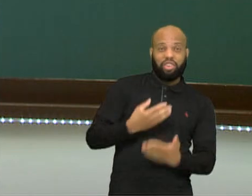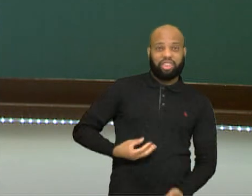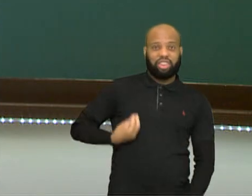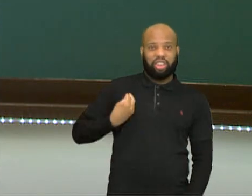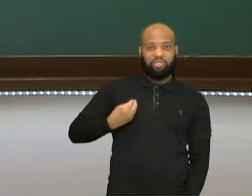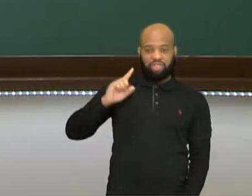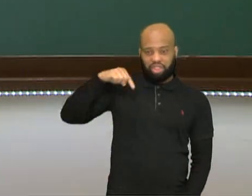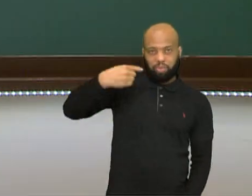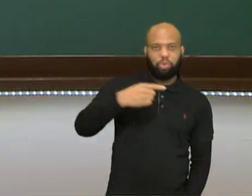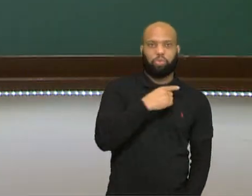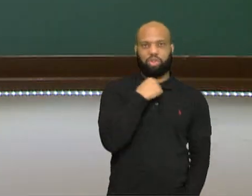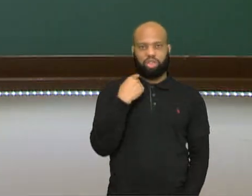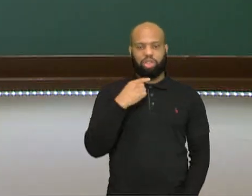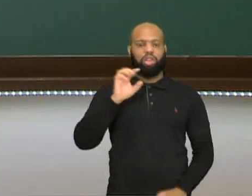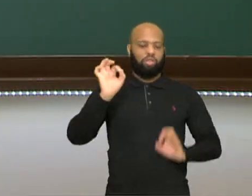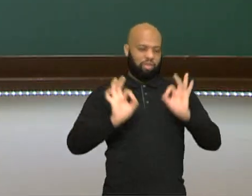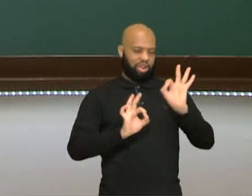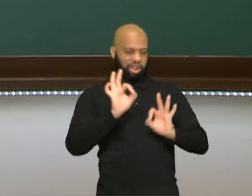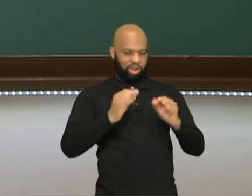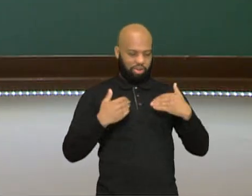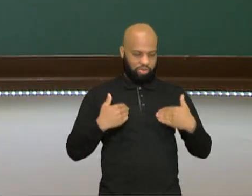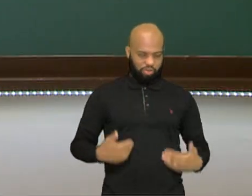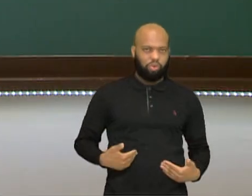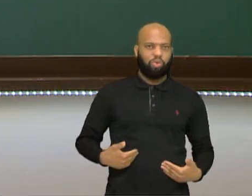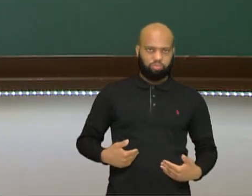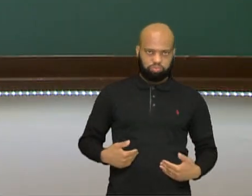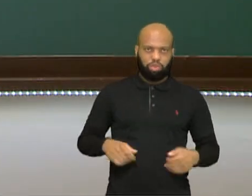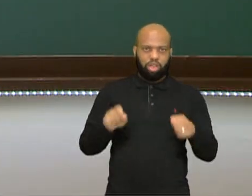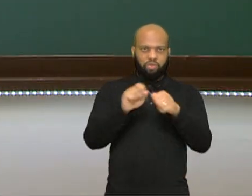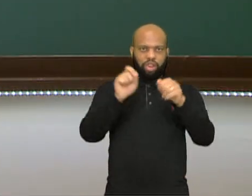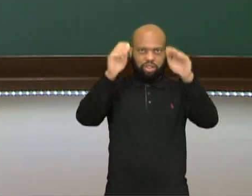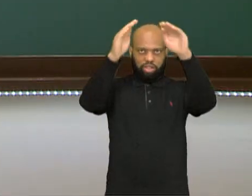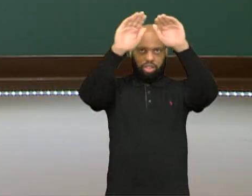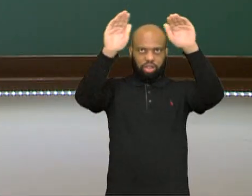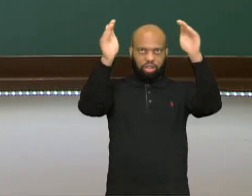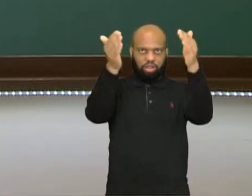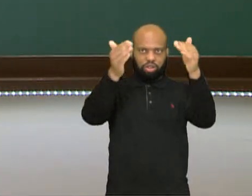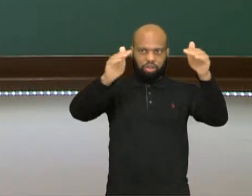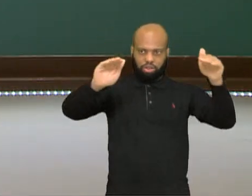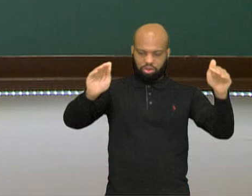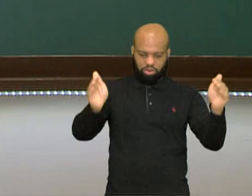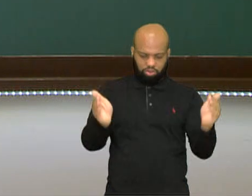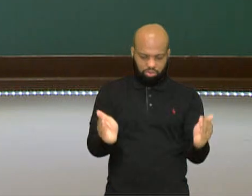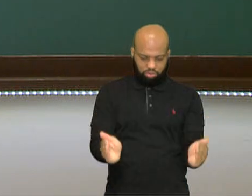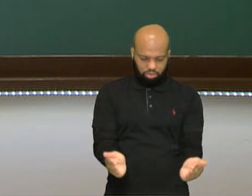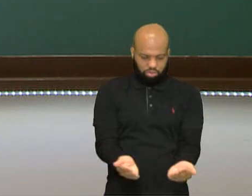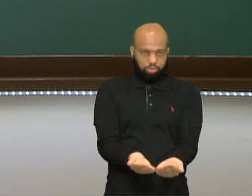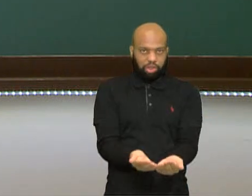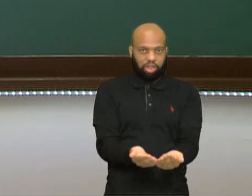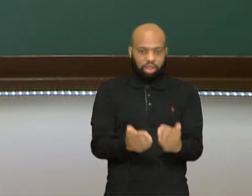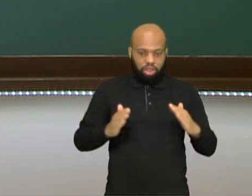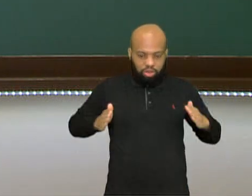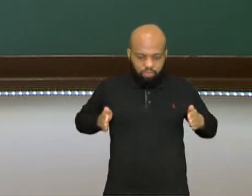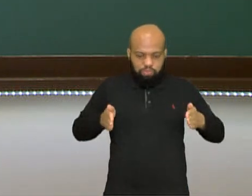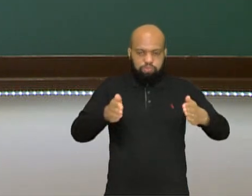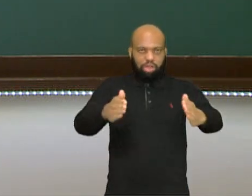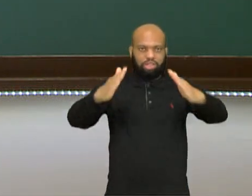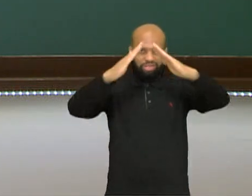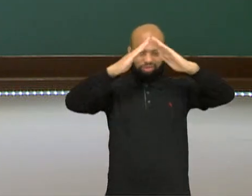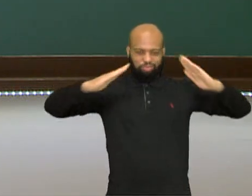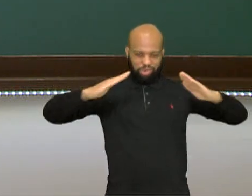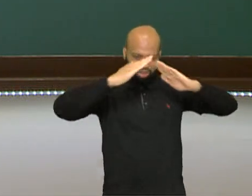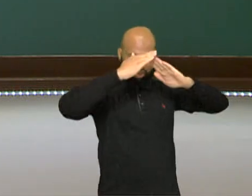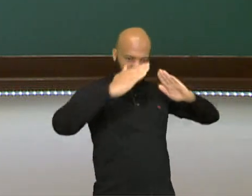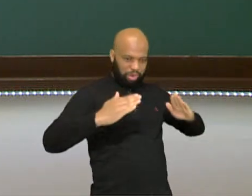eles preparavam, né, todo o corpo, mumificavam para esse retorno, né, da vida após morte. Então, eles levavam uma vida